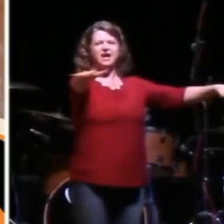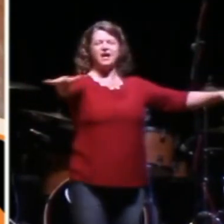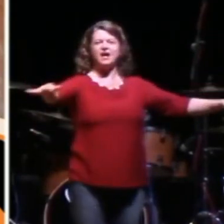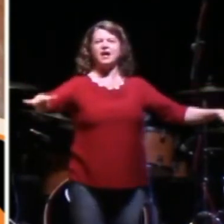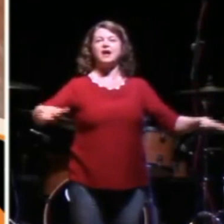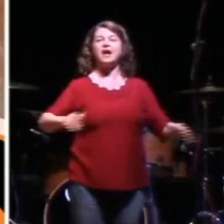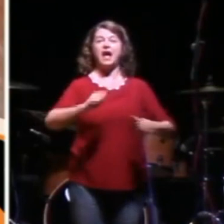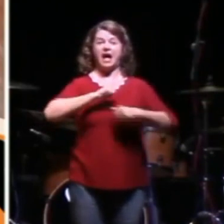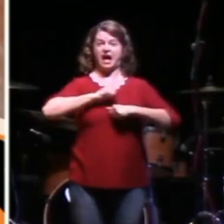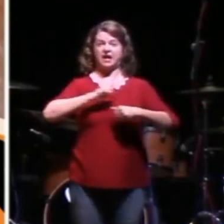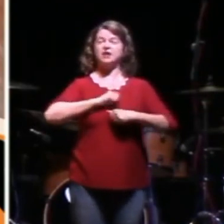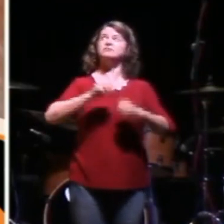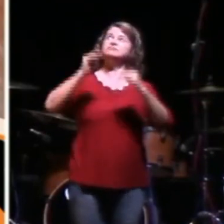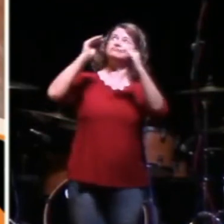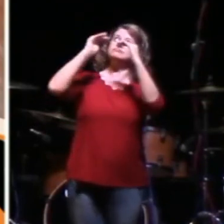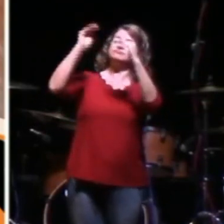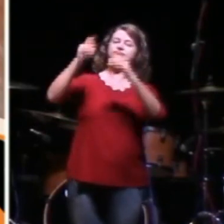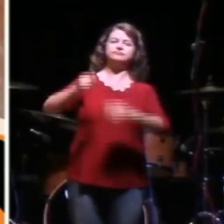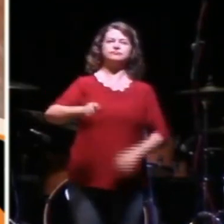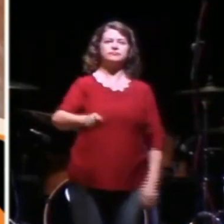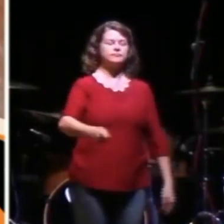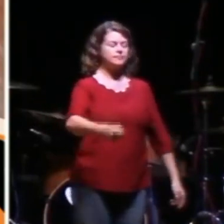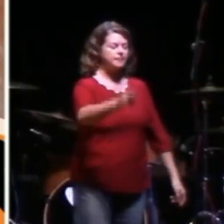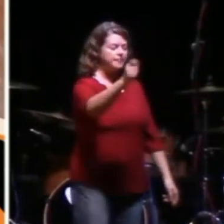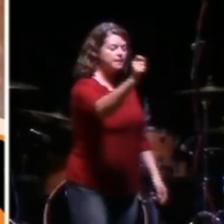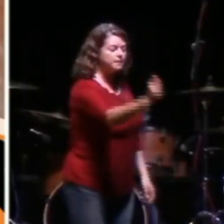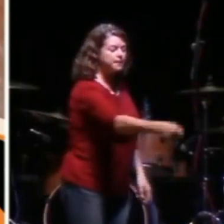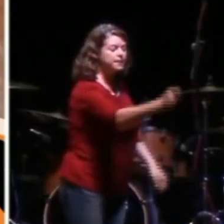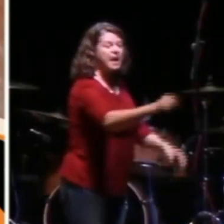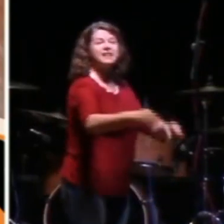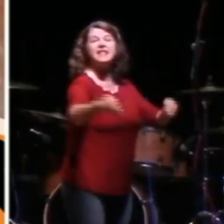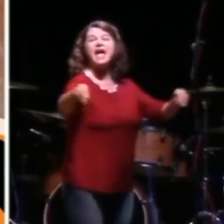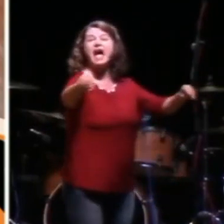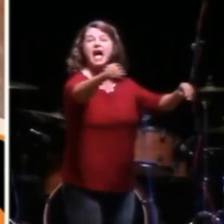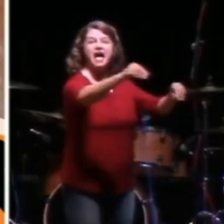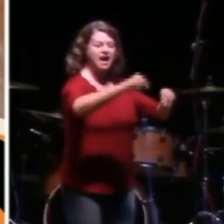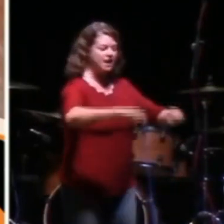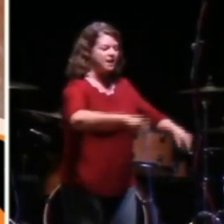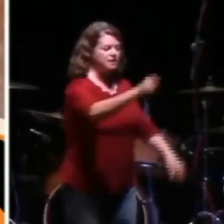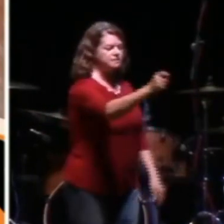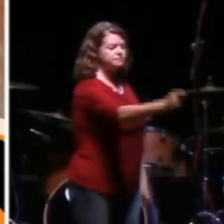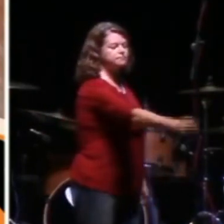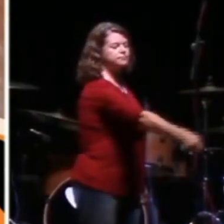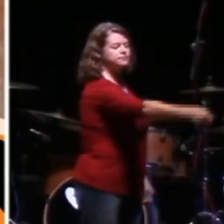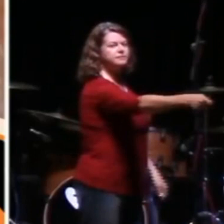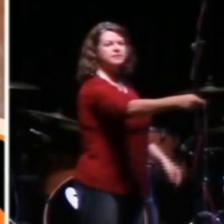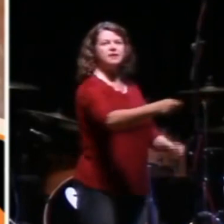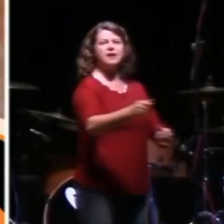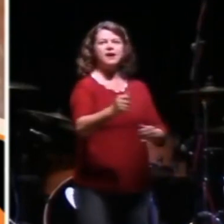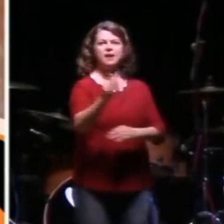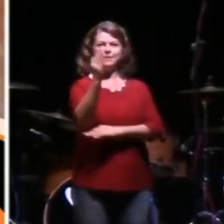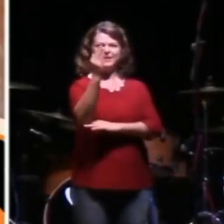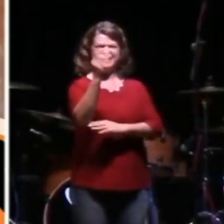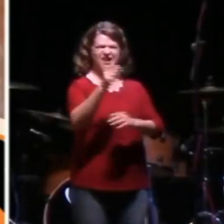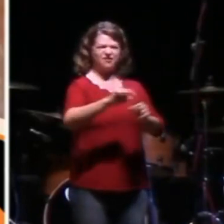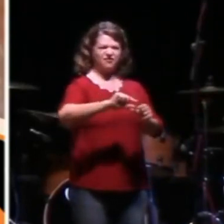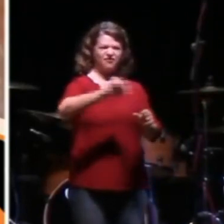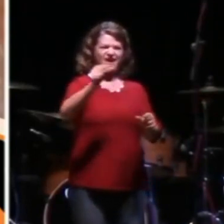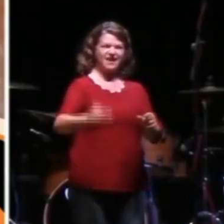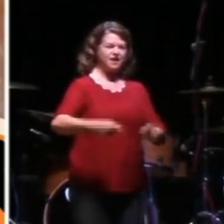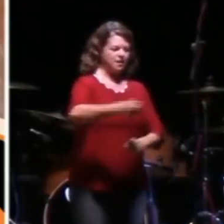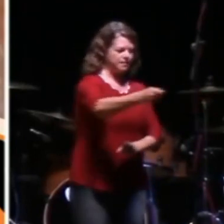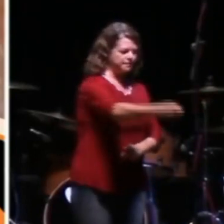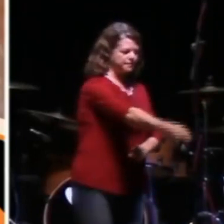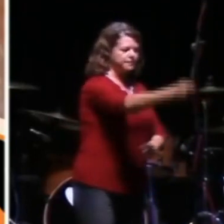estendeu a mão e com a vara feriu pó da terra surgiram piolhos nos homens e os animais todo pode toda a